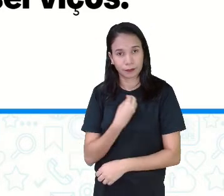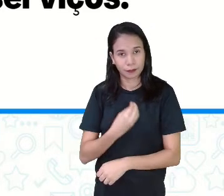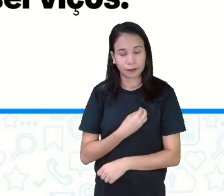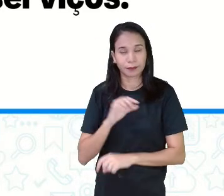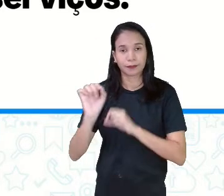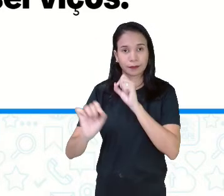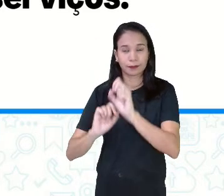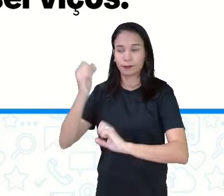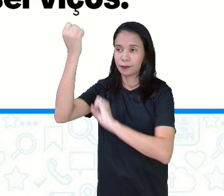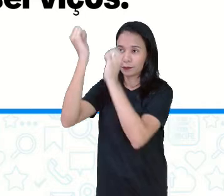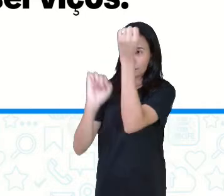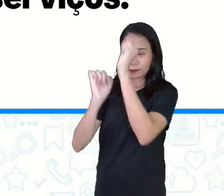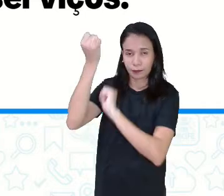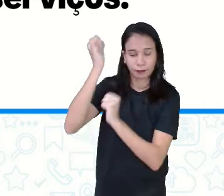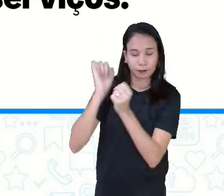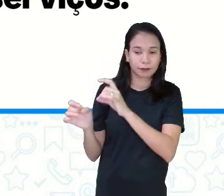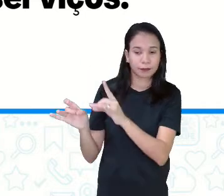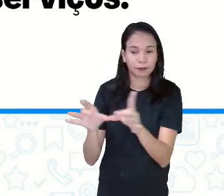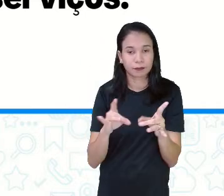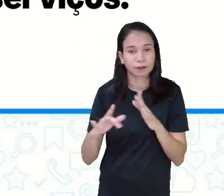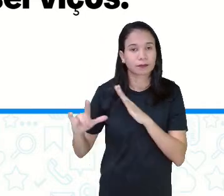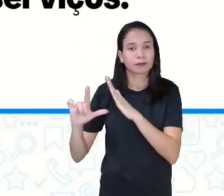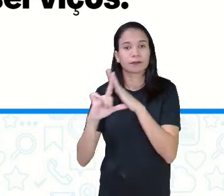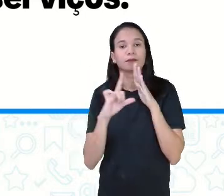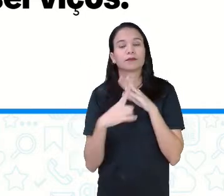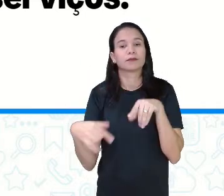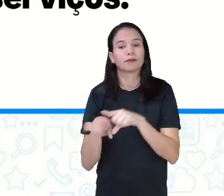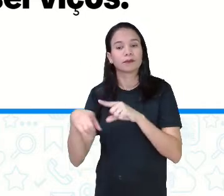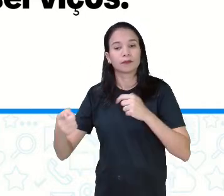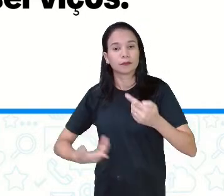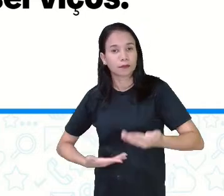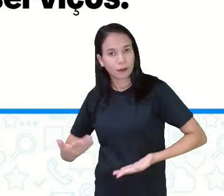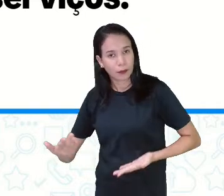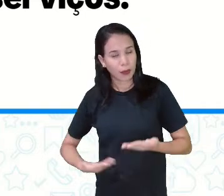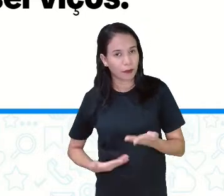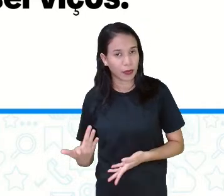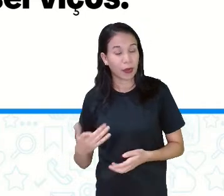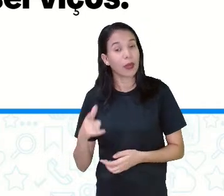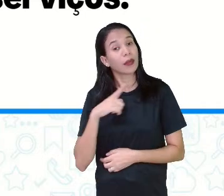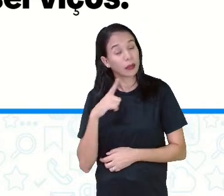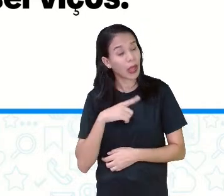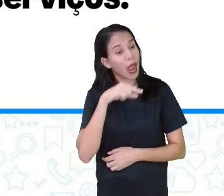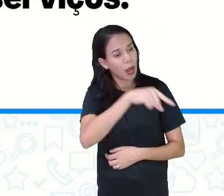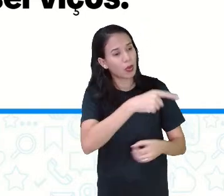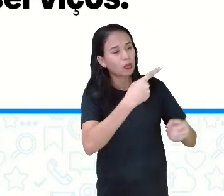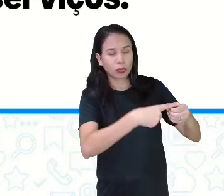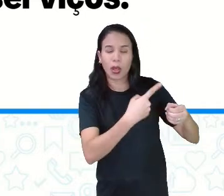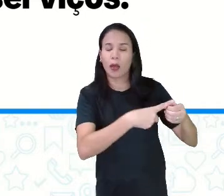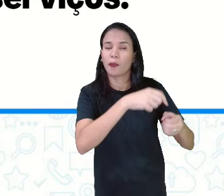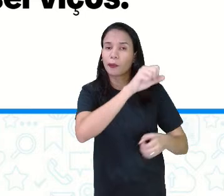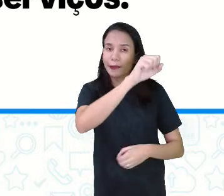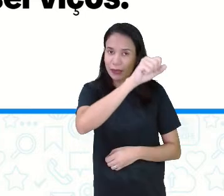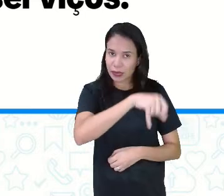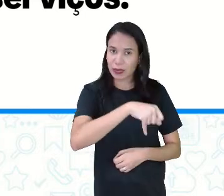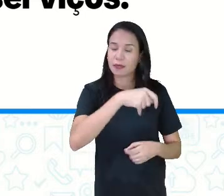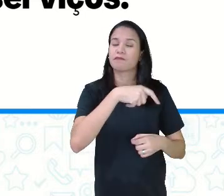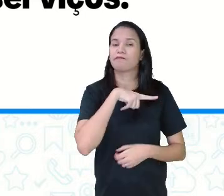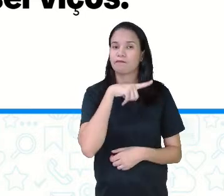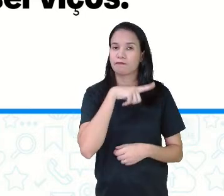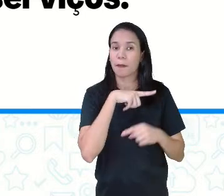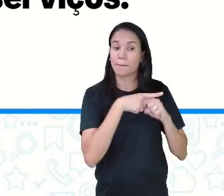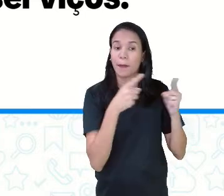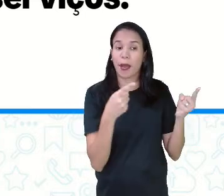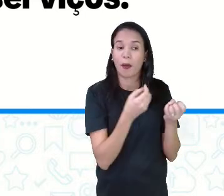é a indústria, o comércio e serviço. Não é que isso não tenha nas áreas rurais. Tem